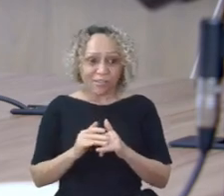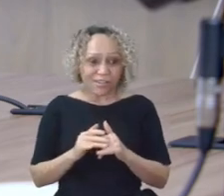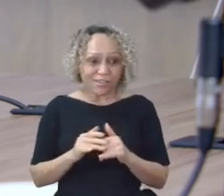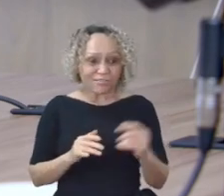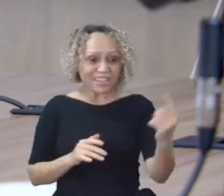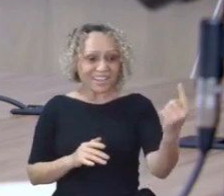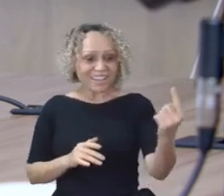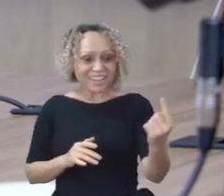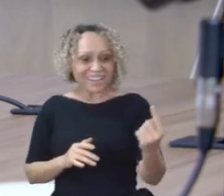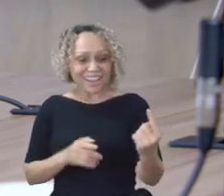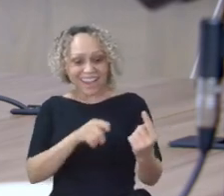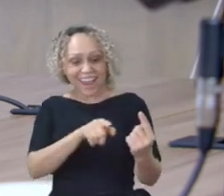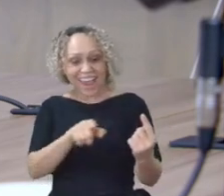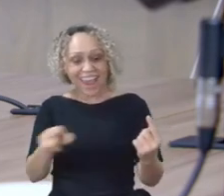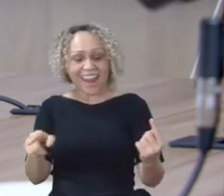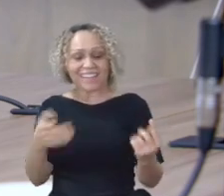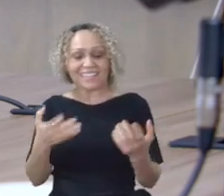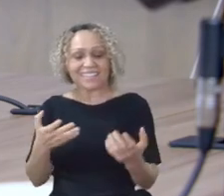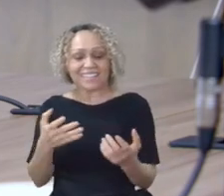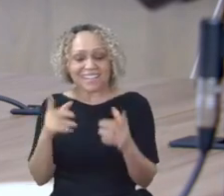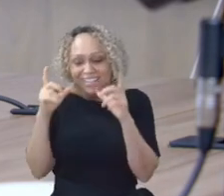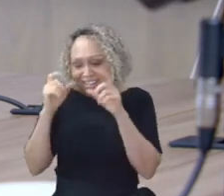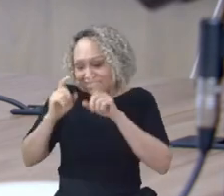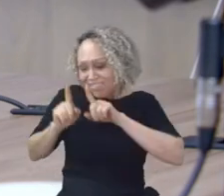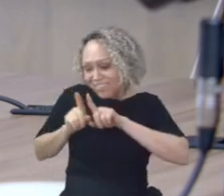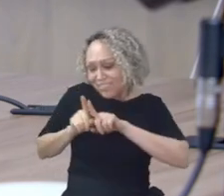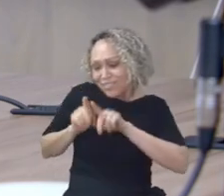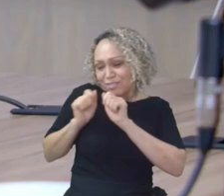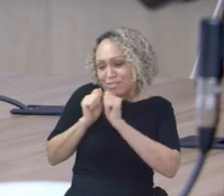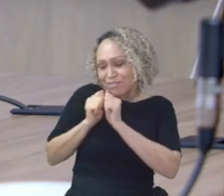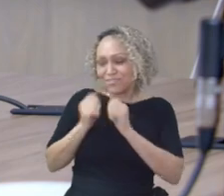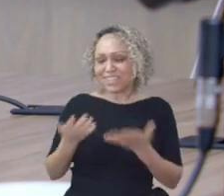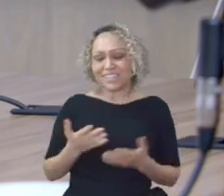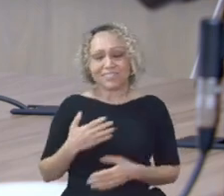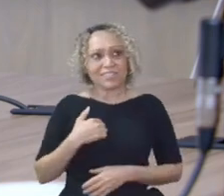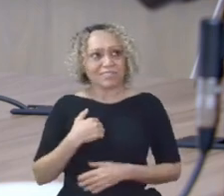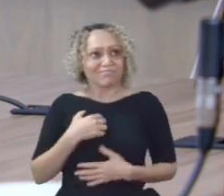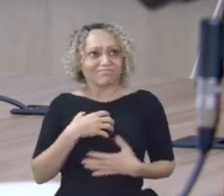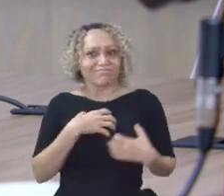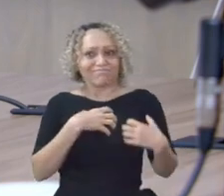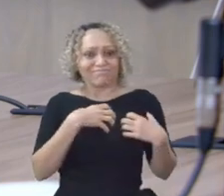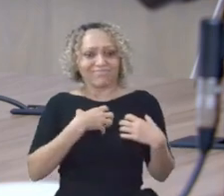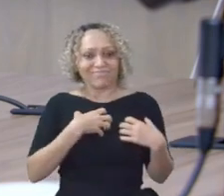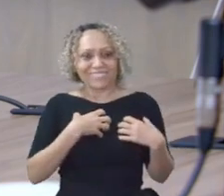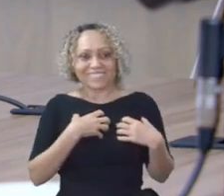e quiseram tirar uma foto comigo. Então isso me marcou muito, assim, ficou muito...